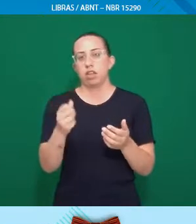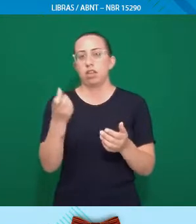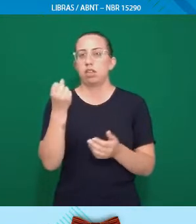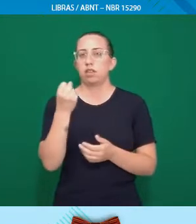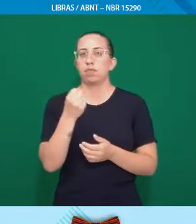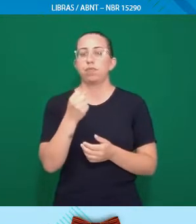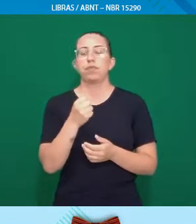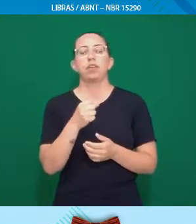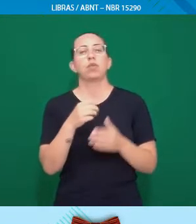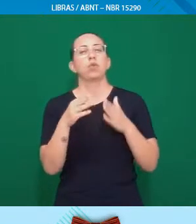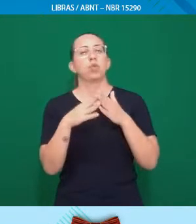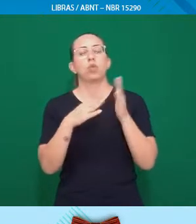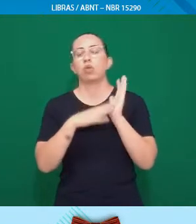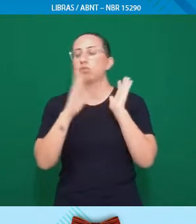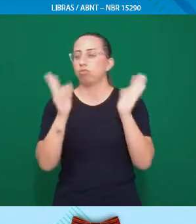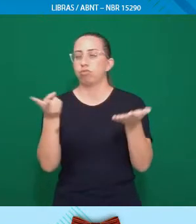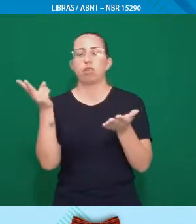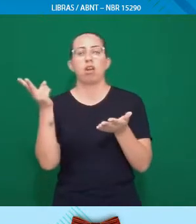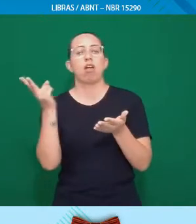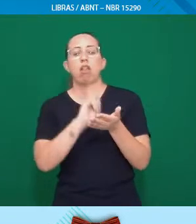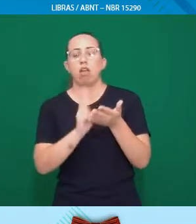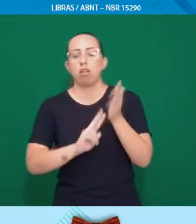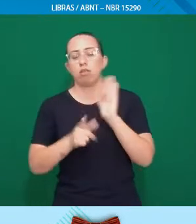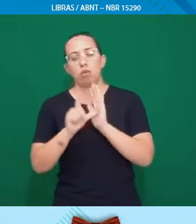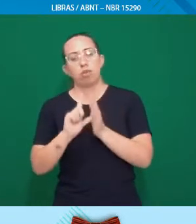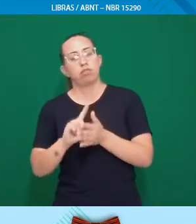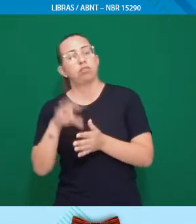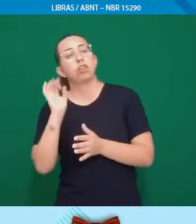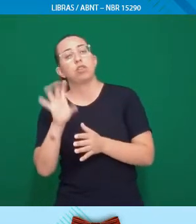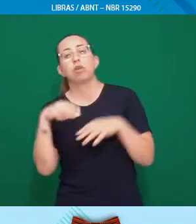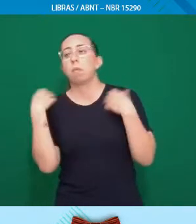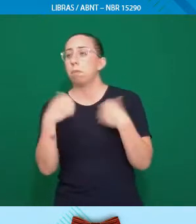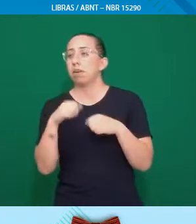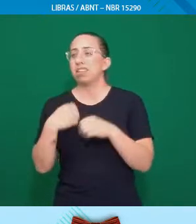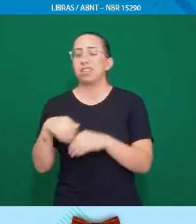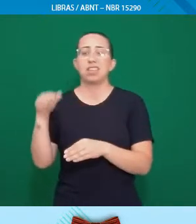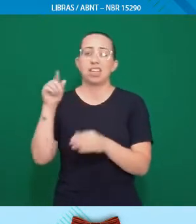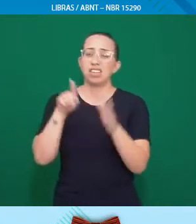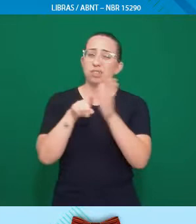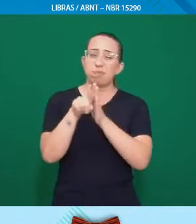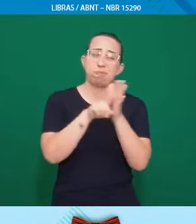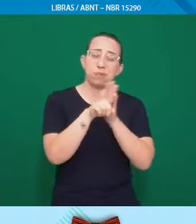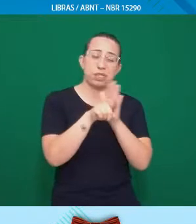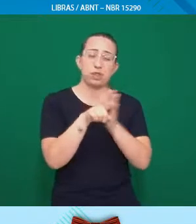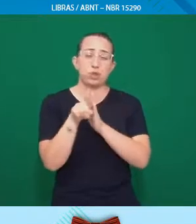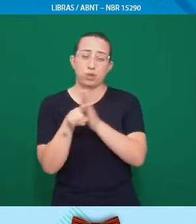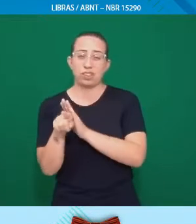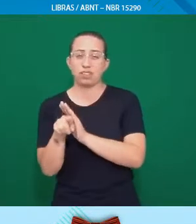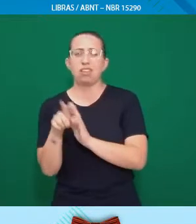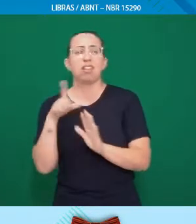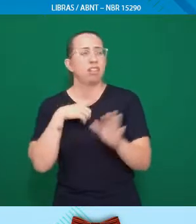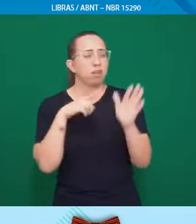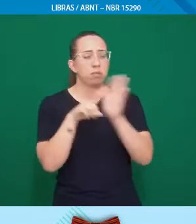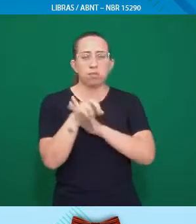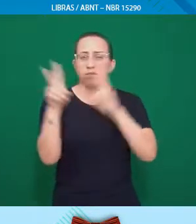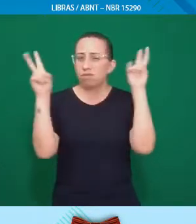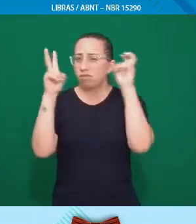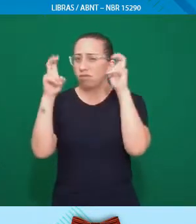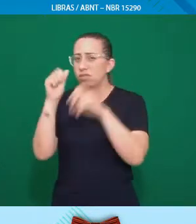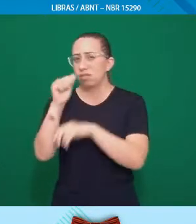64 2021 63ª sessão ordinária 9 12/2021 coloca em discussão A presente